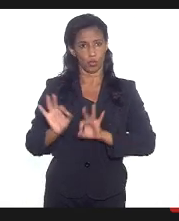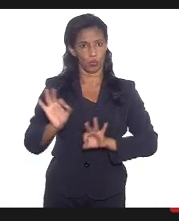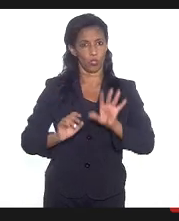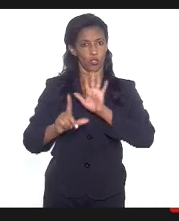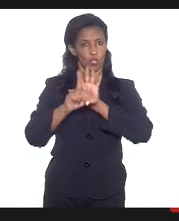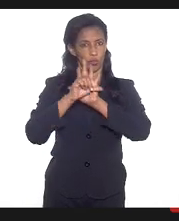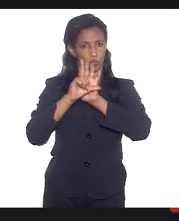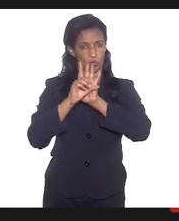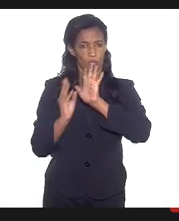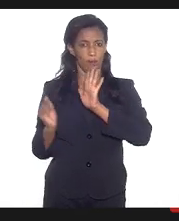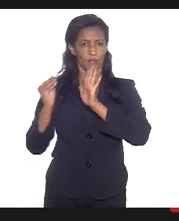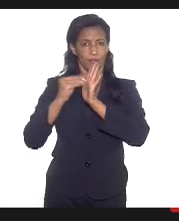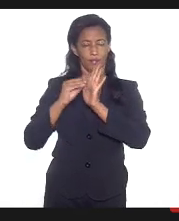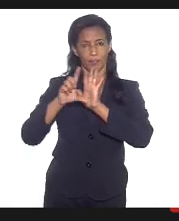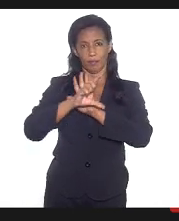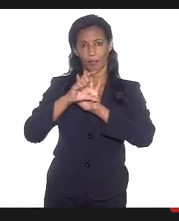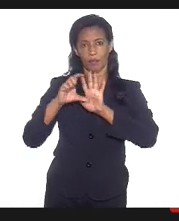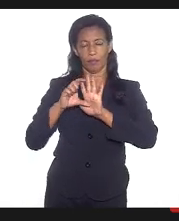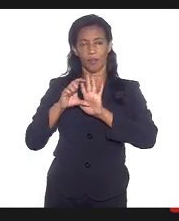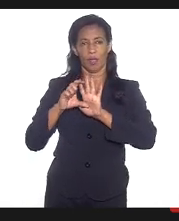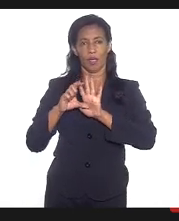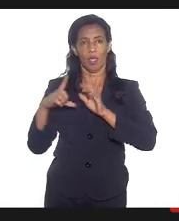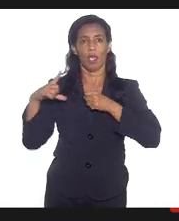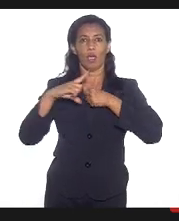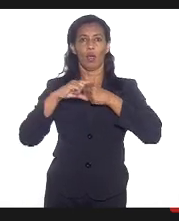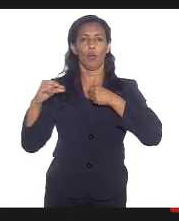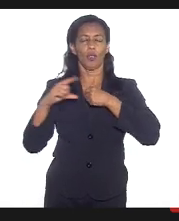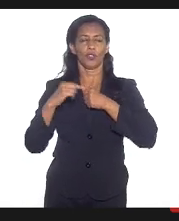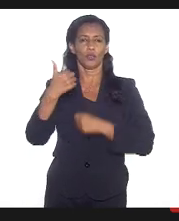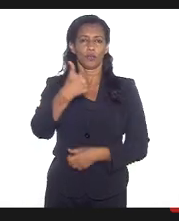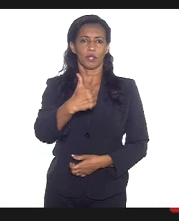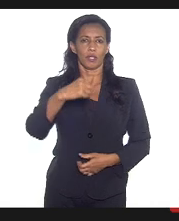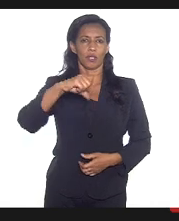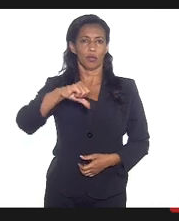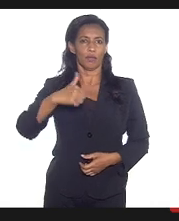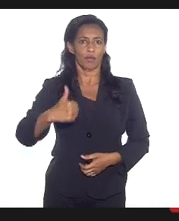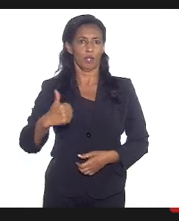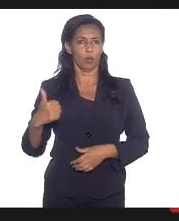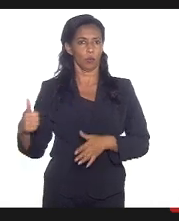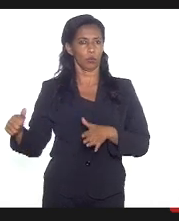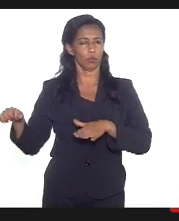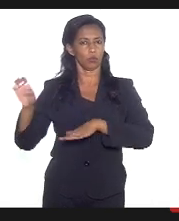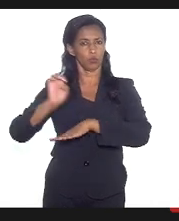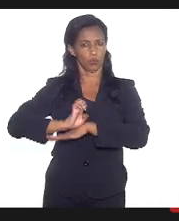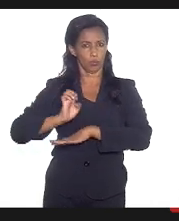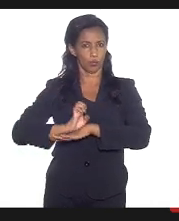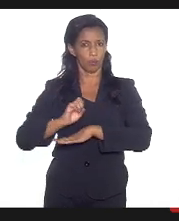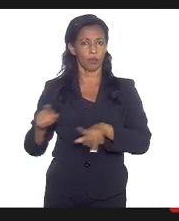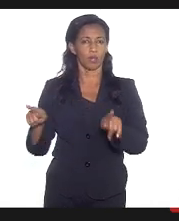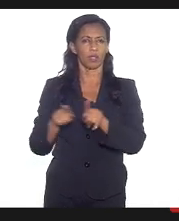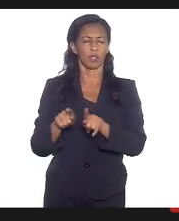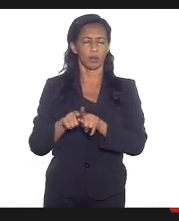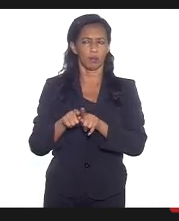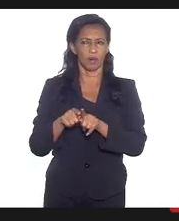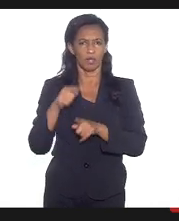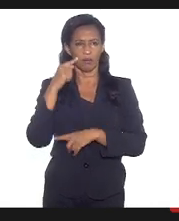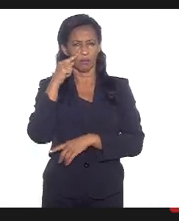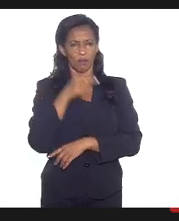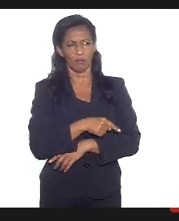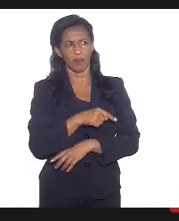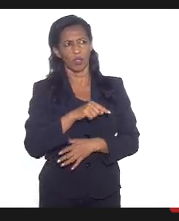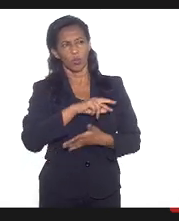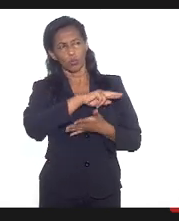acrescentando parágrafos ao artigo 191 do Código Tributário do Estado, mas também me deparei com todas